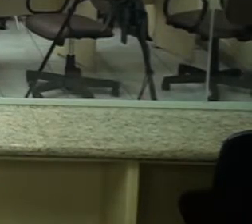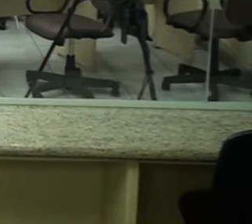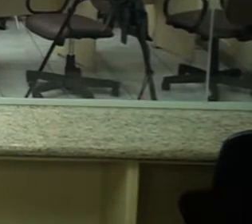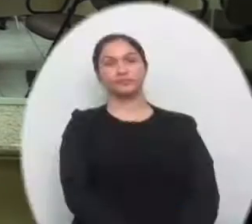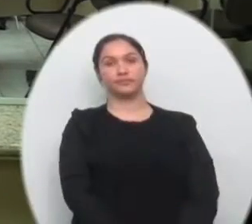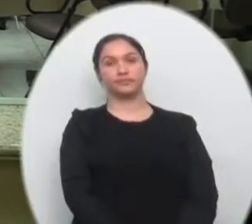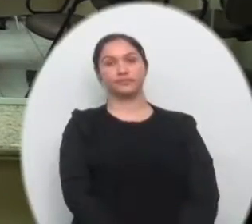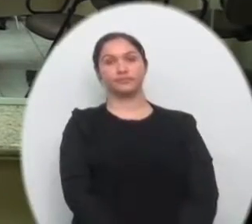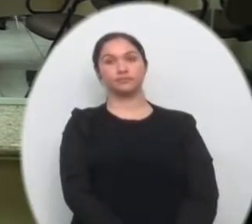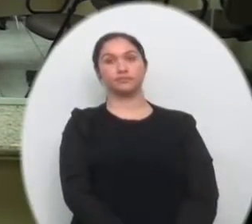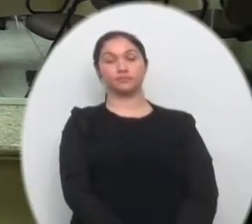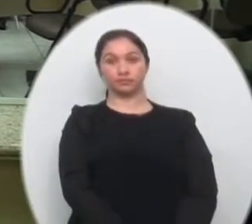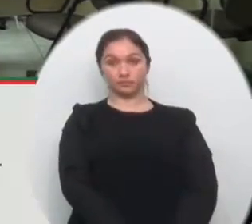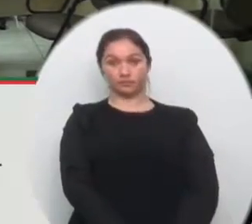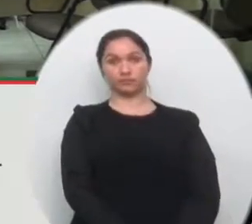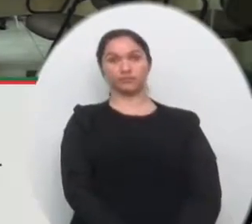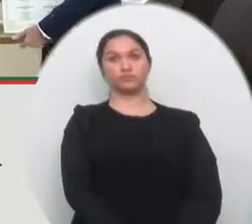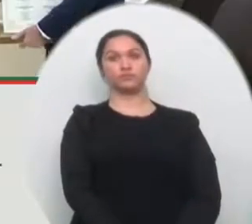Então